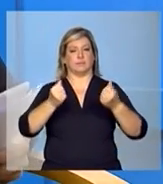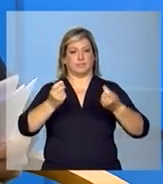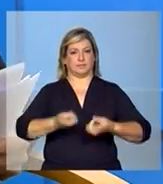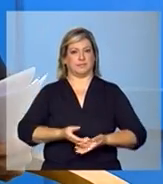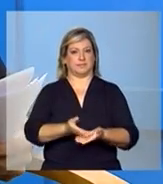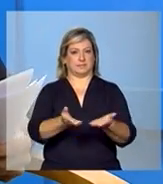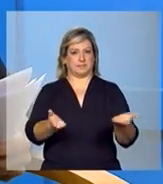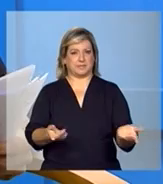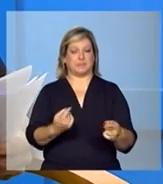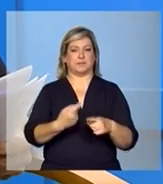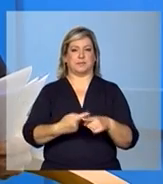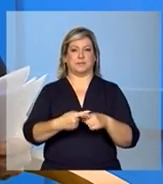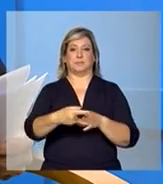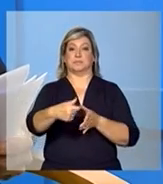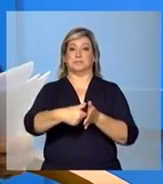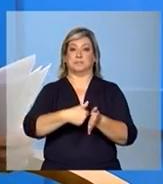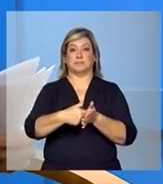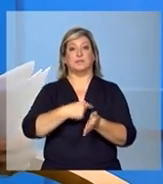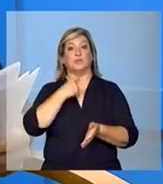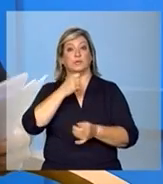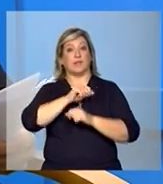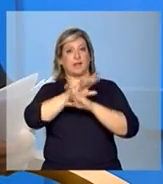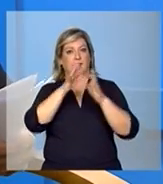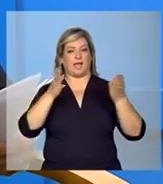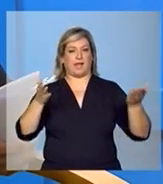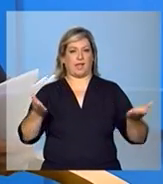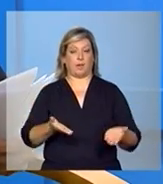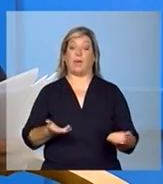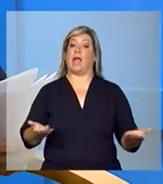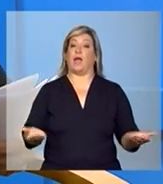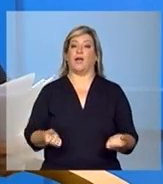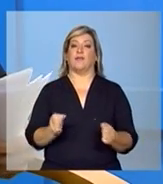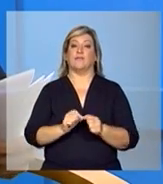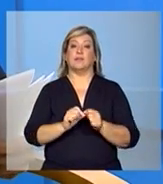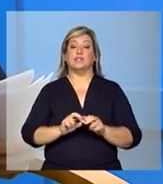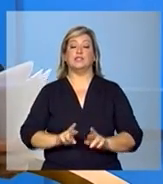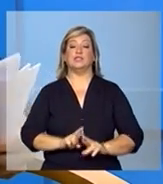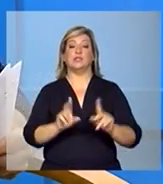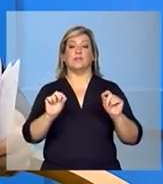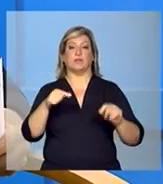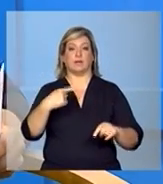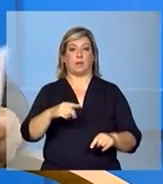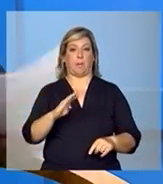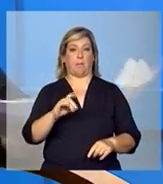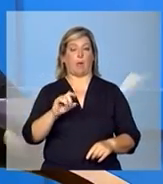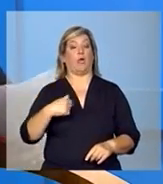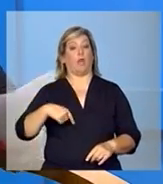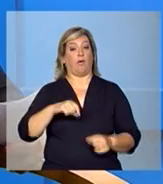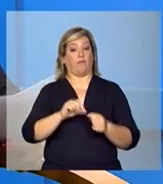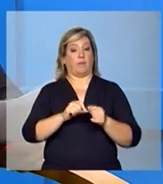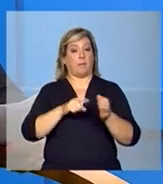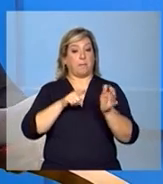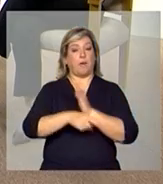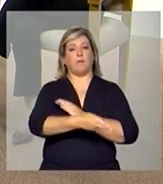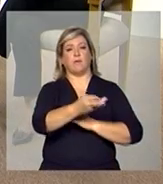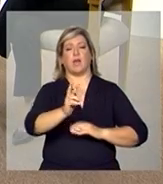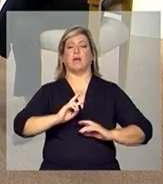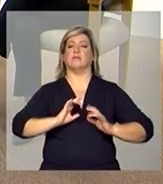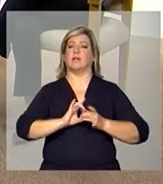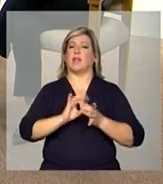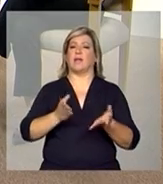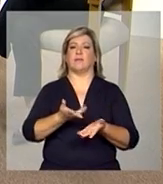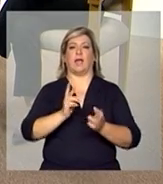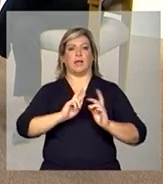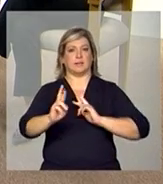né resolvemos as suas dúvidas Então nós vamos fazer diferente esse bloco eu vou lançar a pergunta e vocês fiquem à vontade para